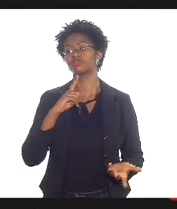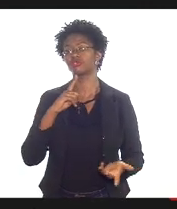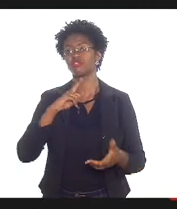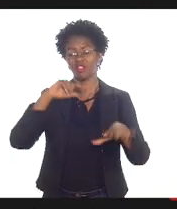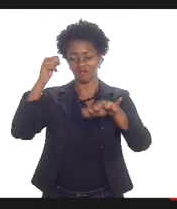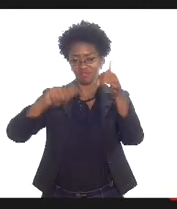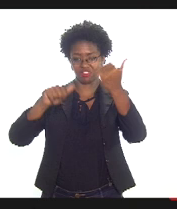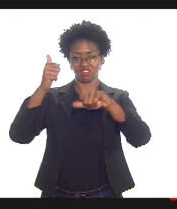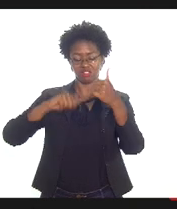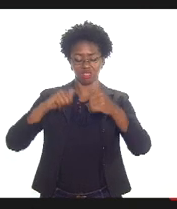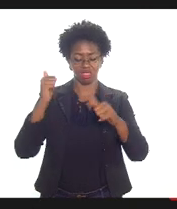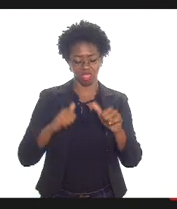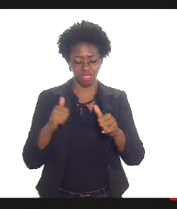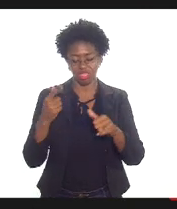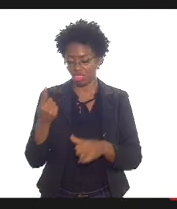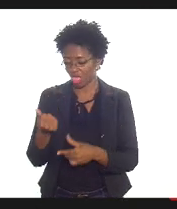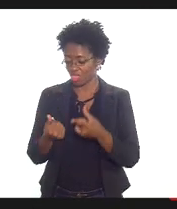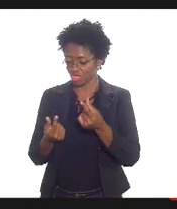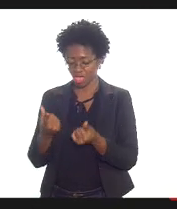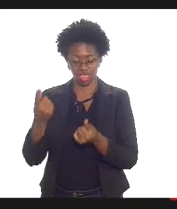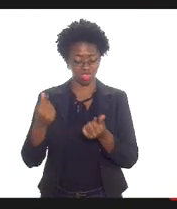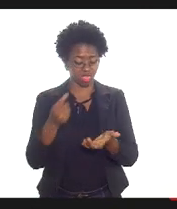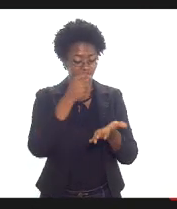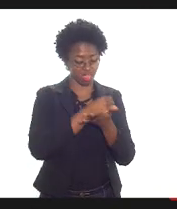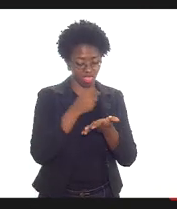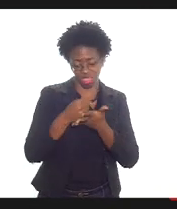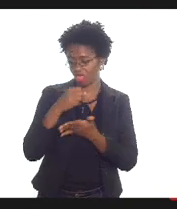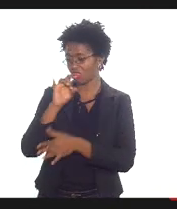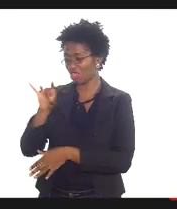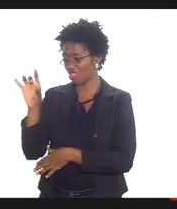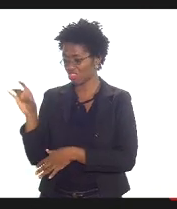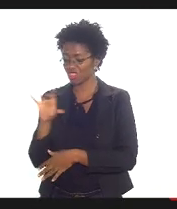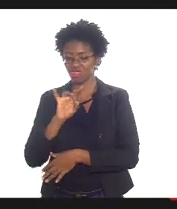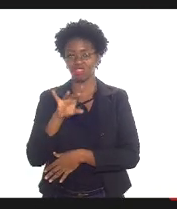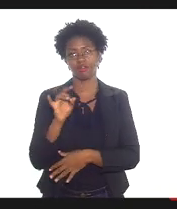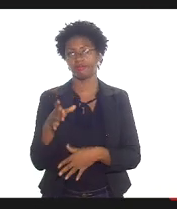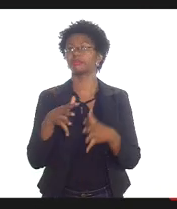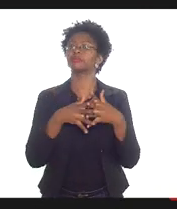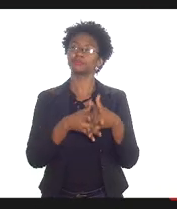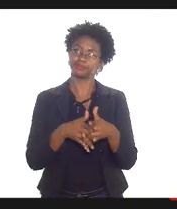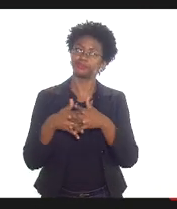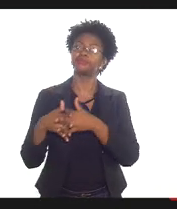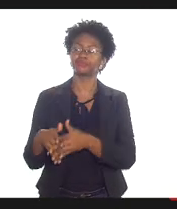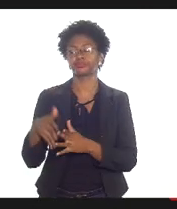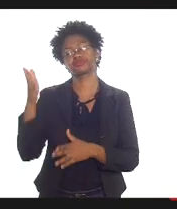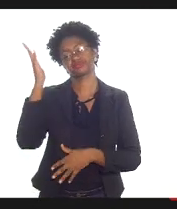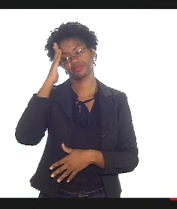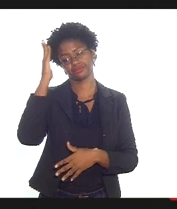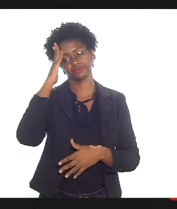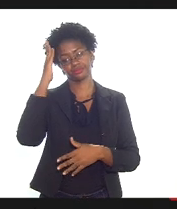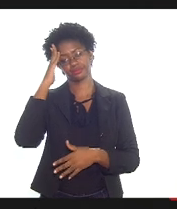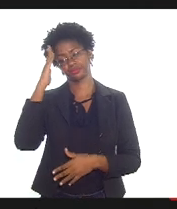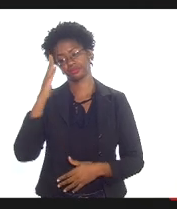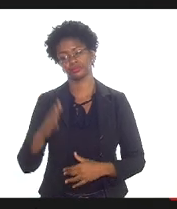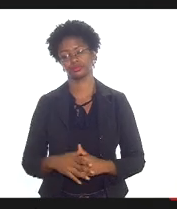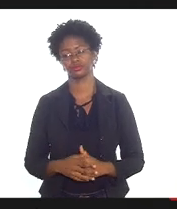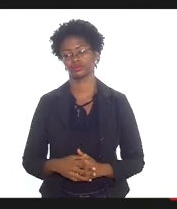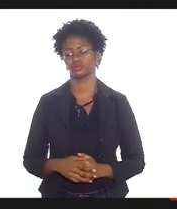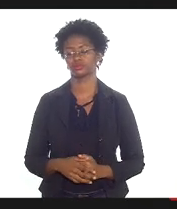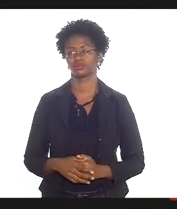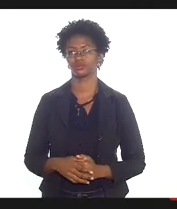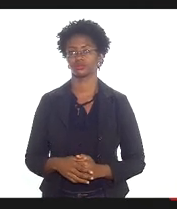apurando custos, contrato a contrato. Isso vai ser bem complicado e precisa estar